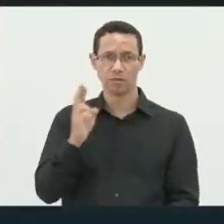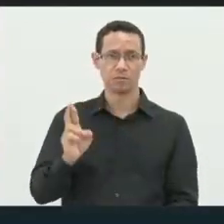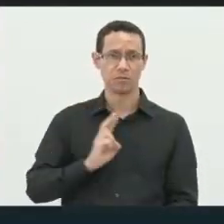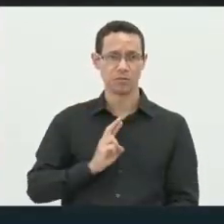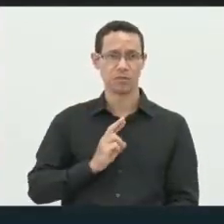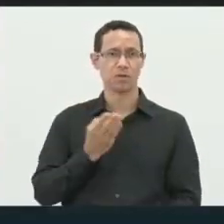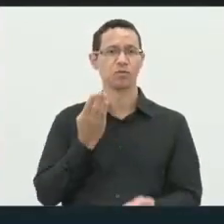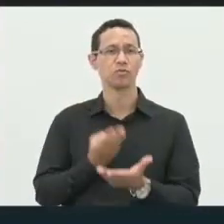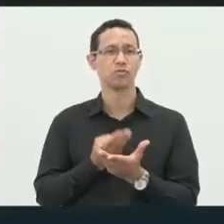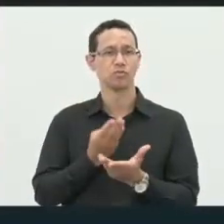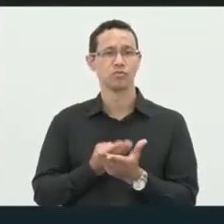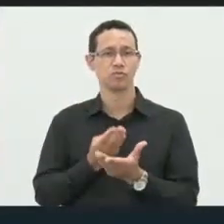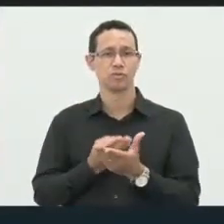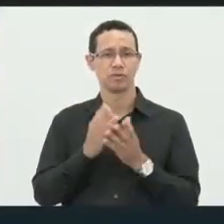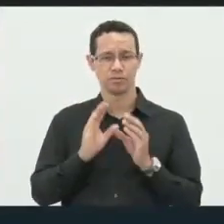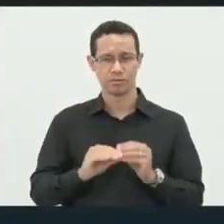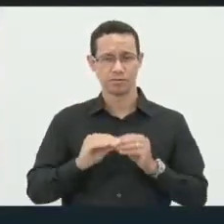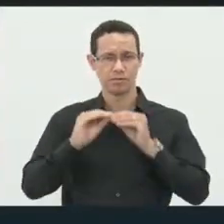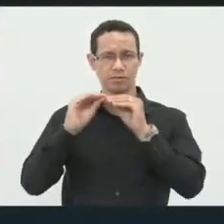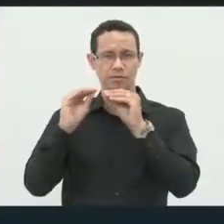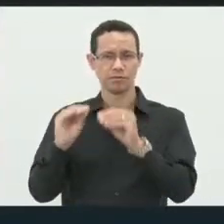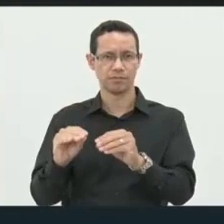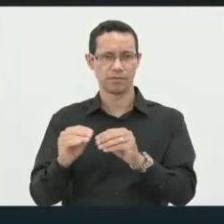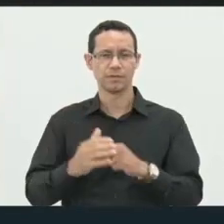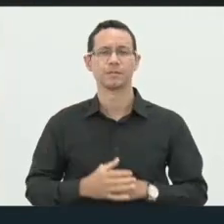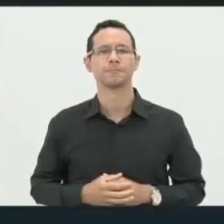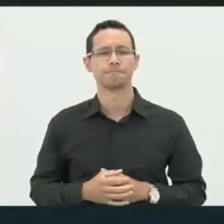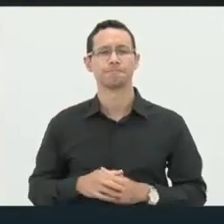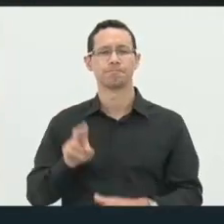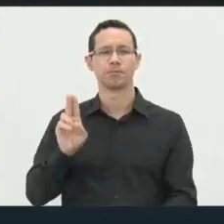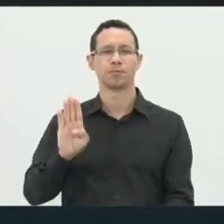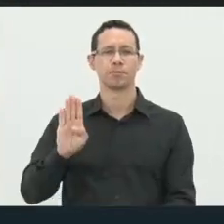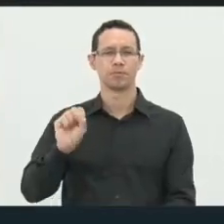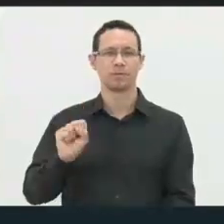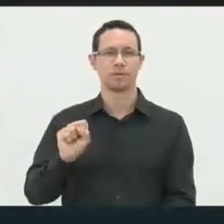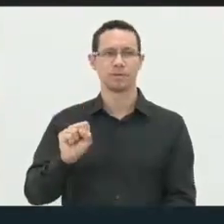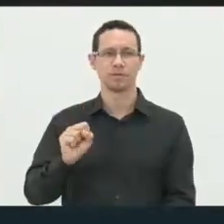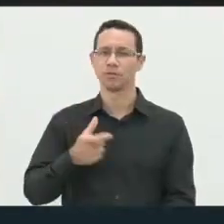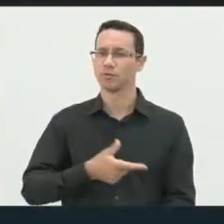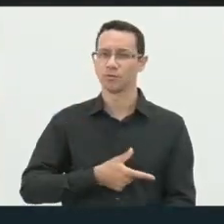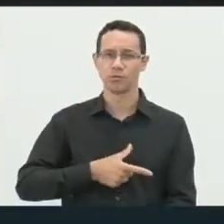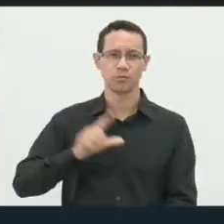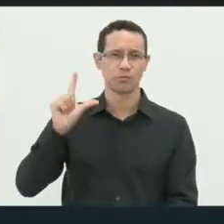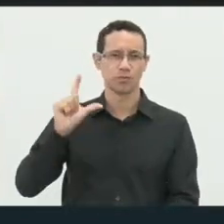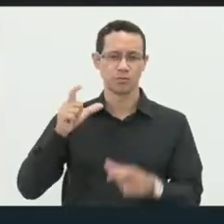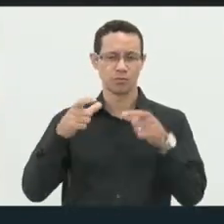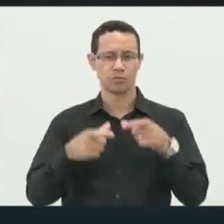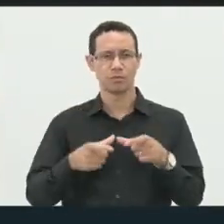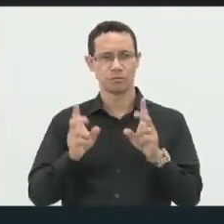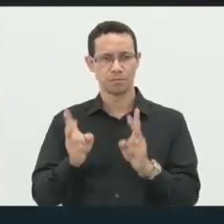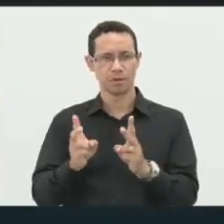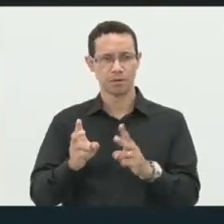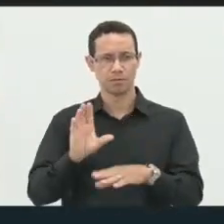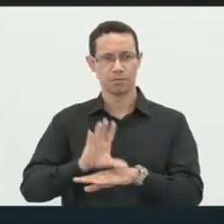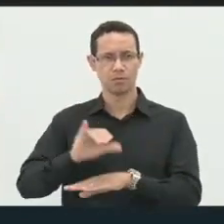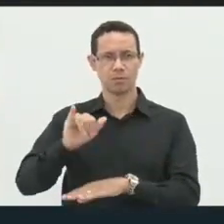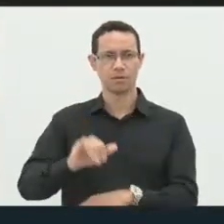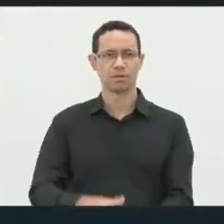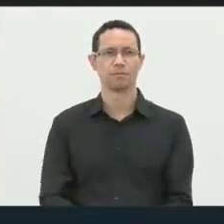estudo a transferência dessa unidade de saúde para outro local ainda no Jardim Cumbica